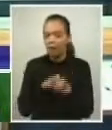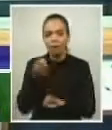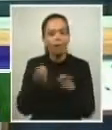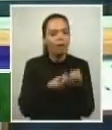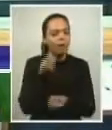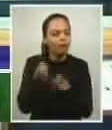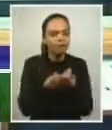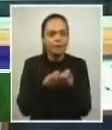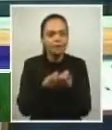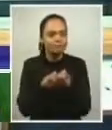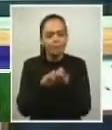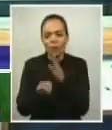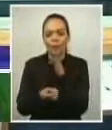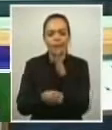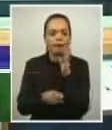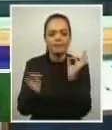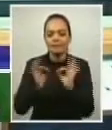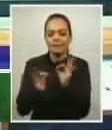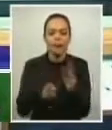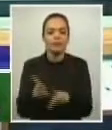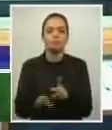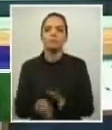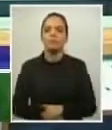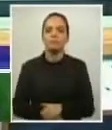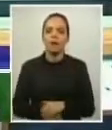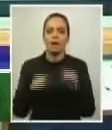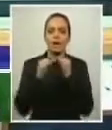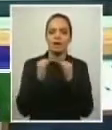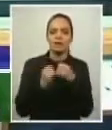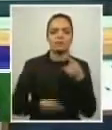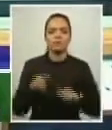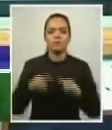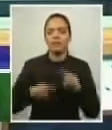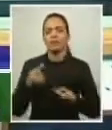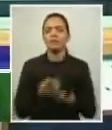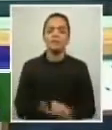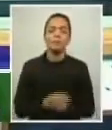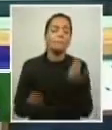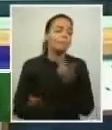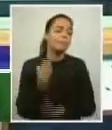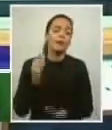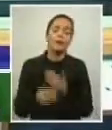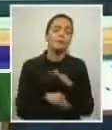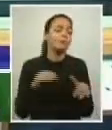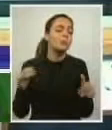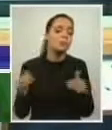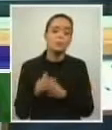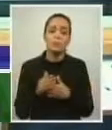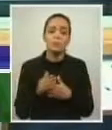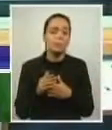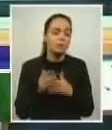povo faz com que as vezes as instituições políticas percam toda a